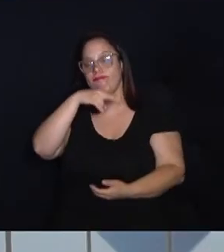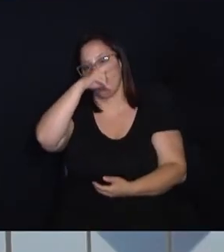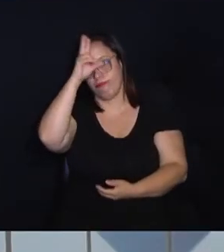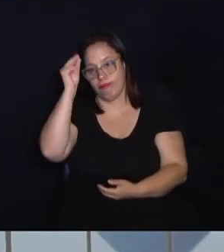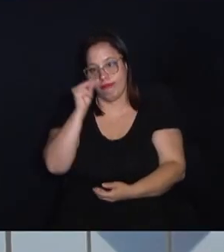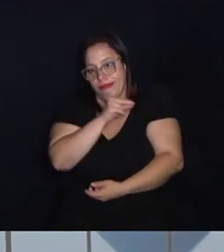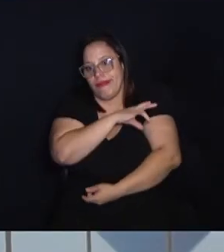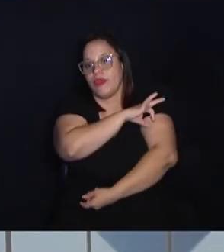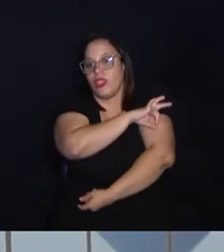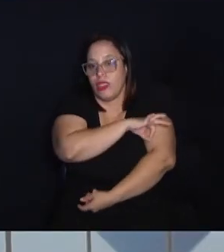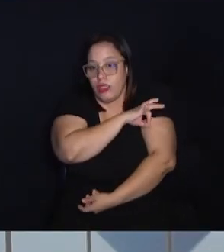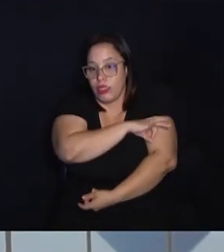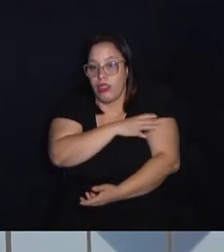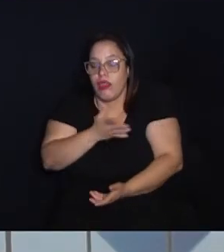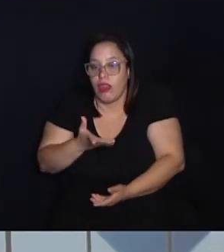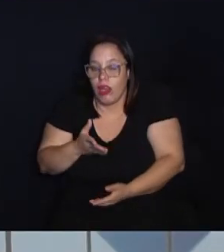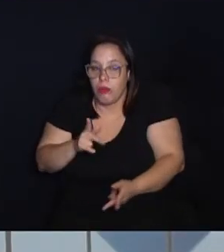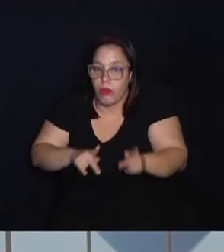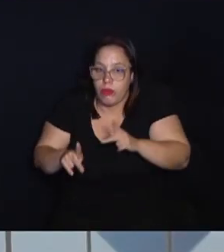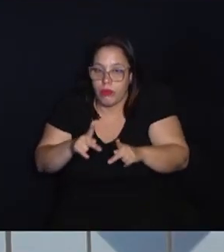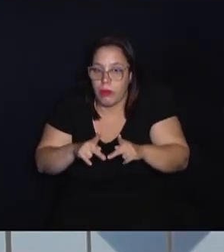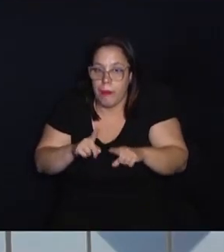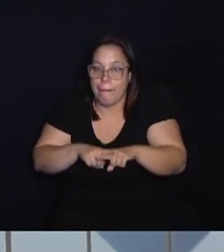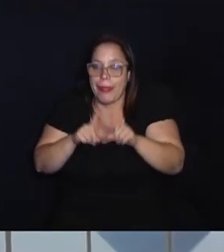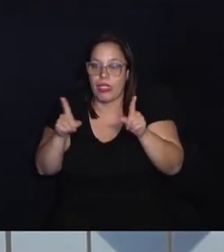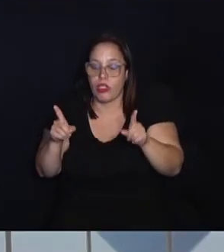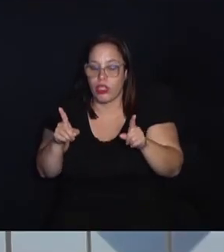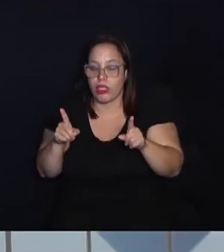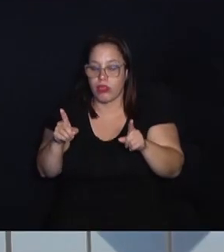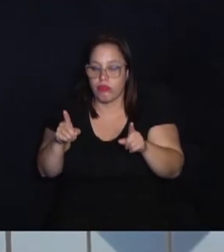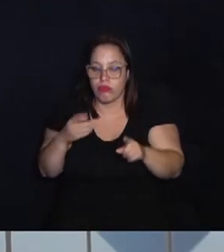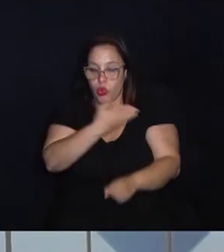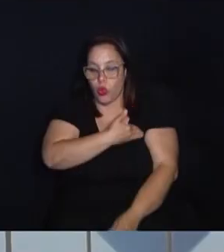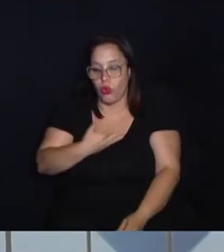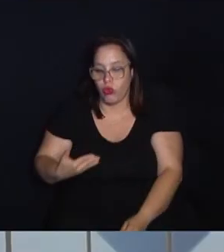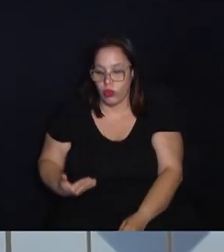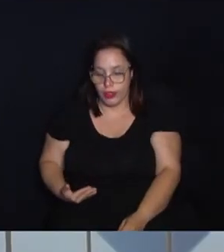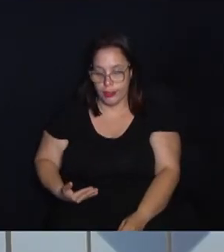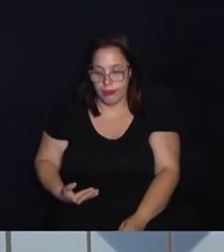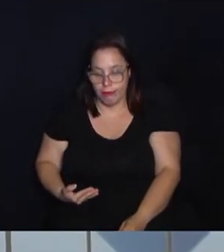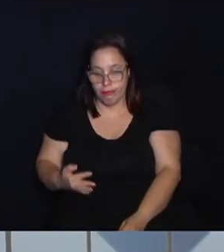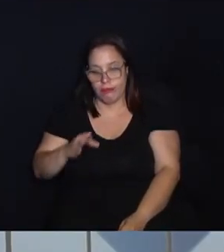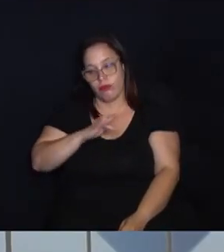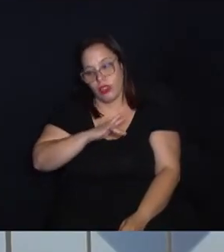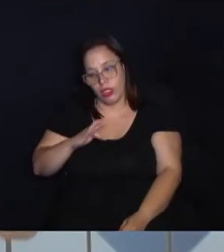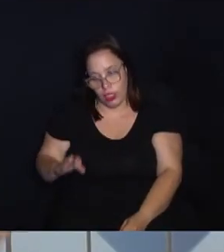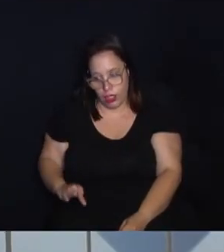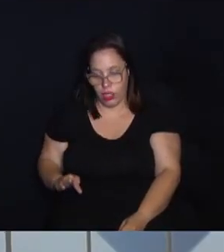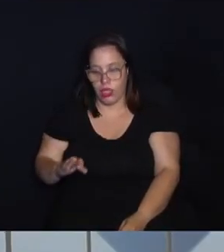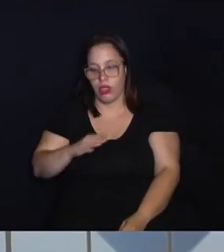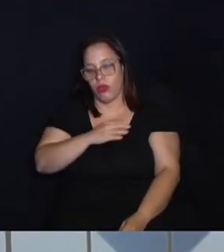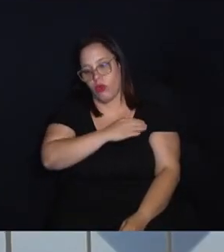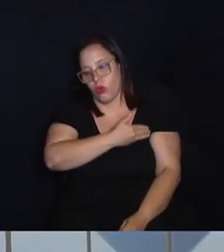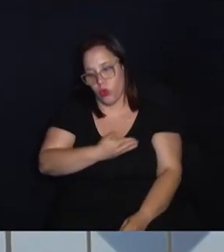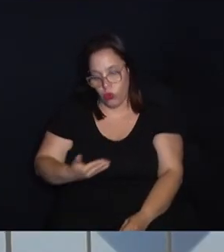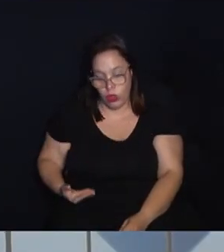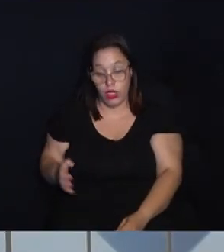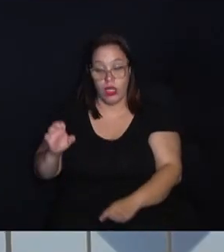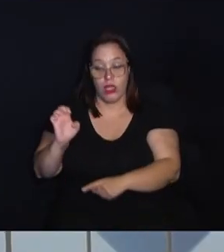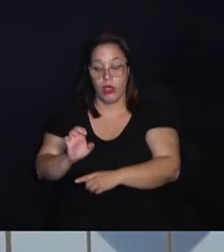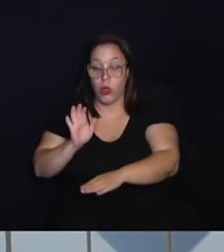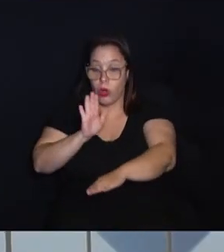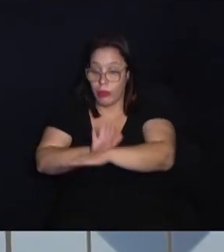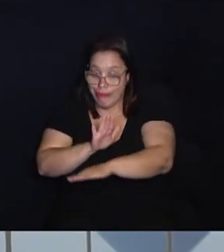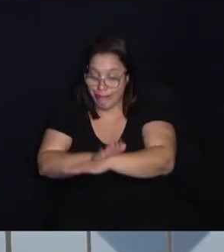a população, mas o governo do estado e o governo federal também tem que ajudar nisso, né, aportando recursos para a gente poder enfrentar essas